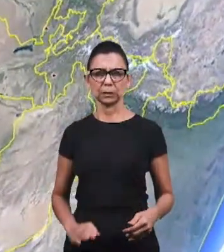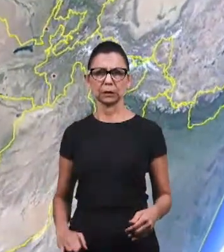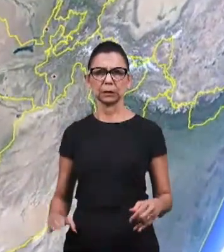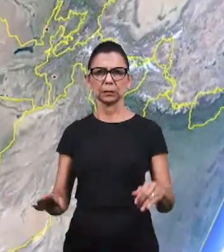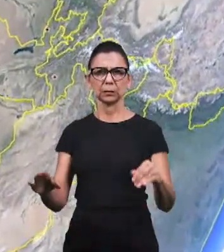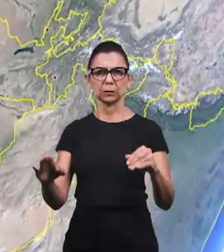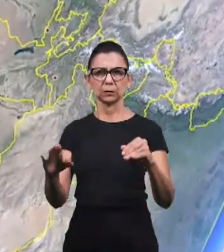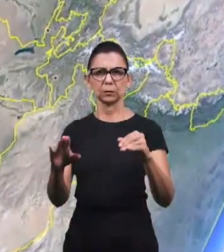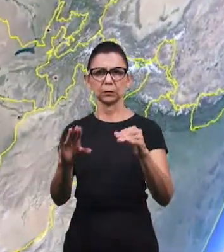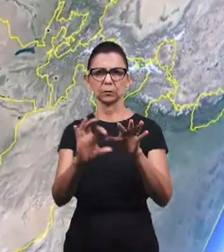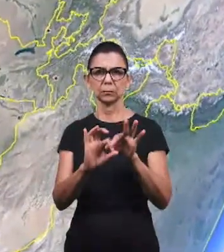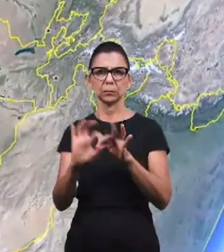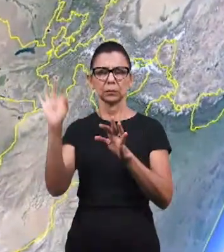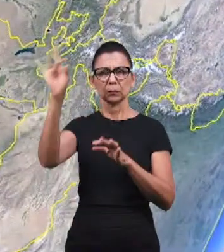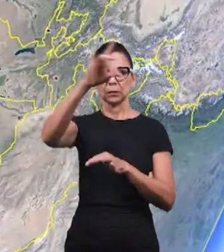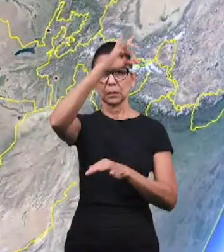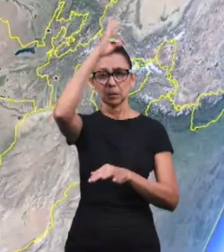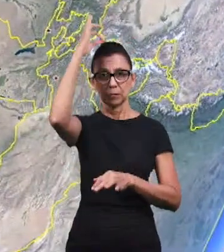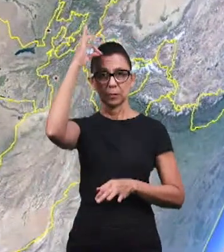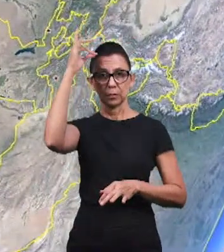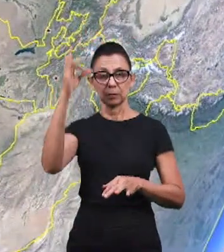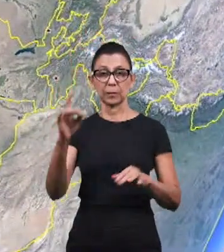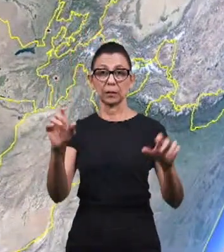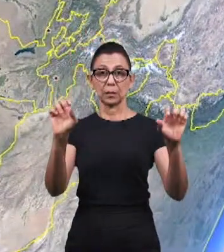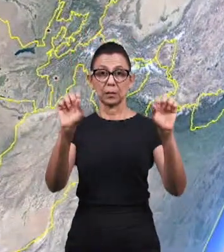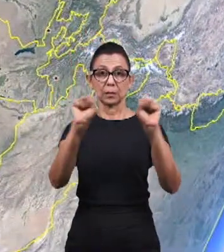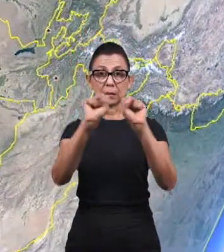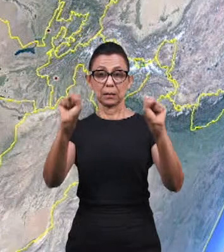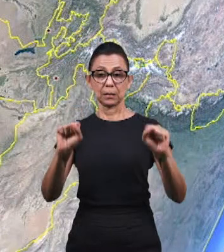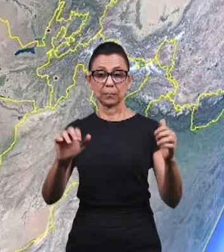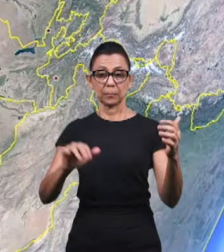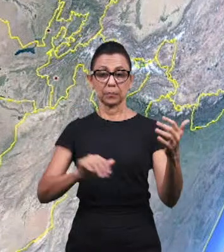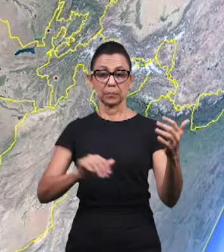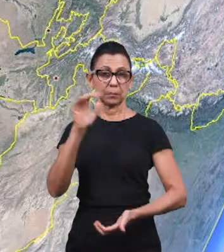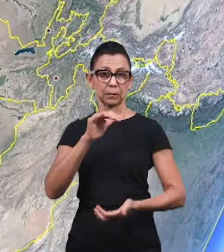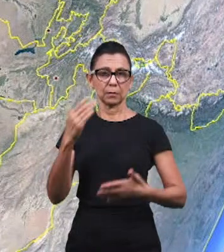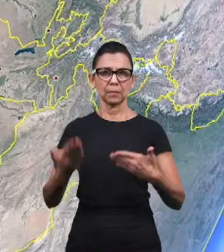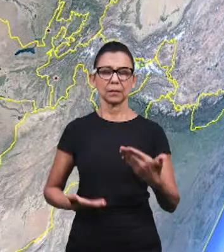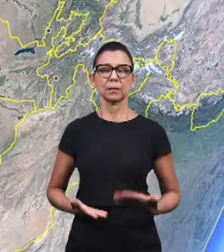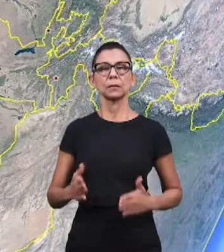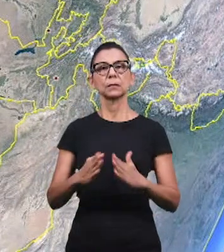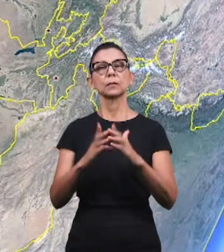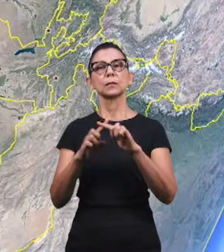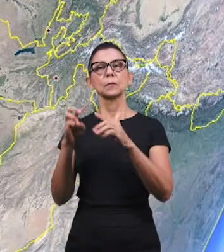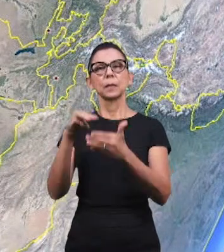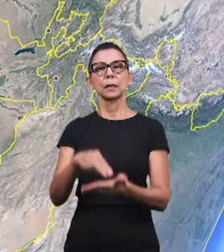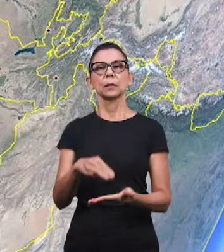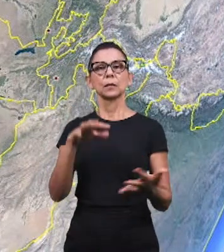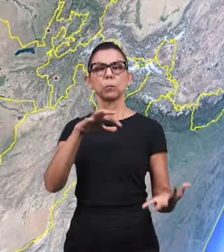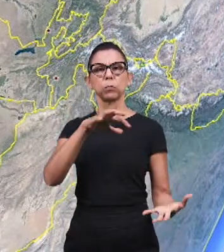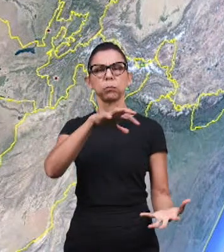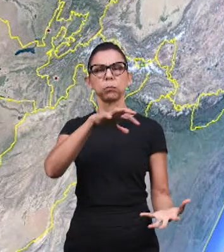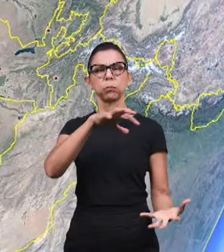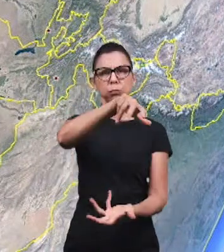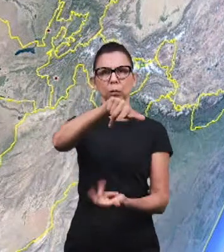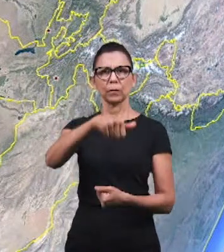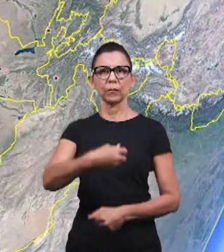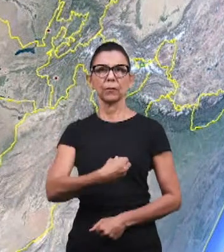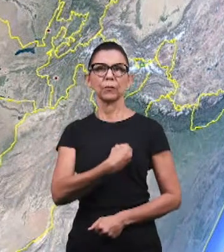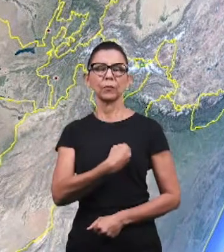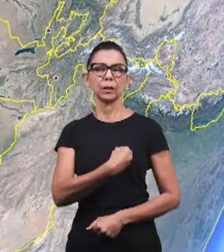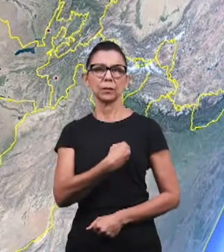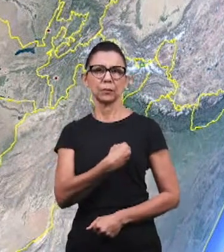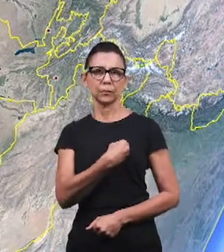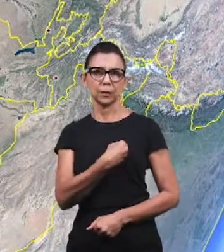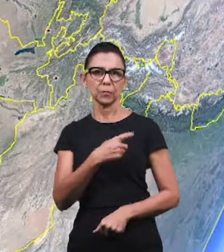mesmo Espírito. Através do sistema de transmissão, os membros da Igreja Cristã Maranata de todo o planeta vivem